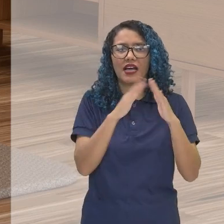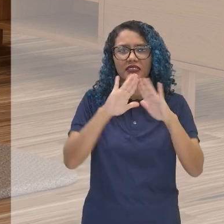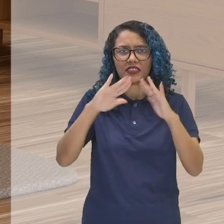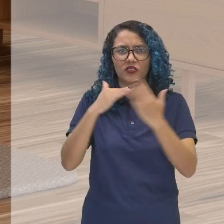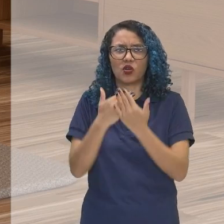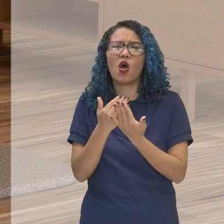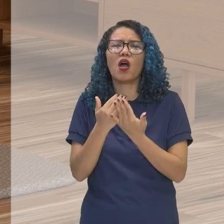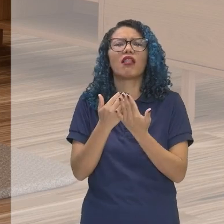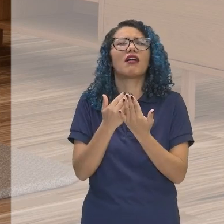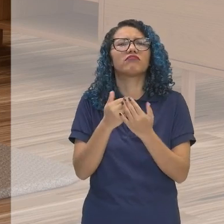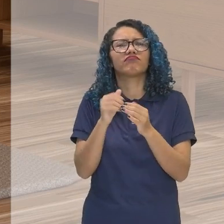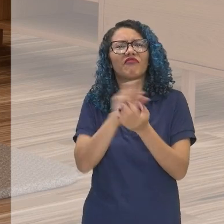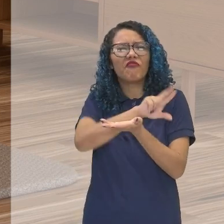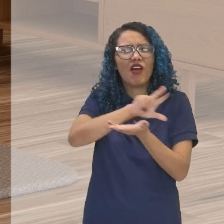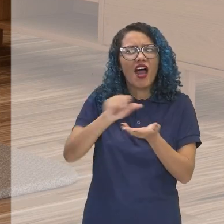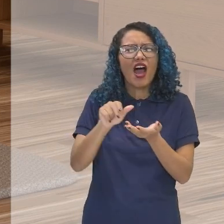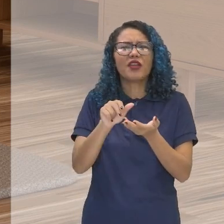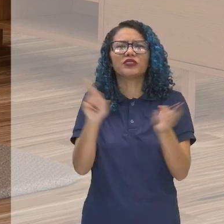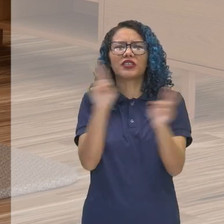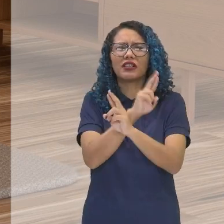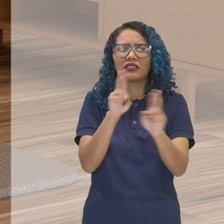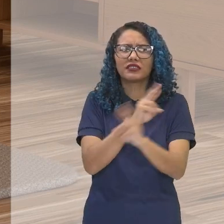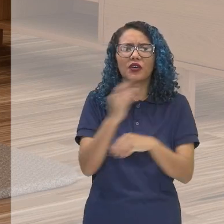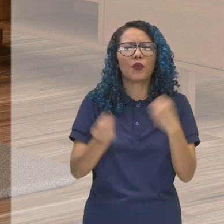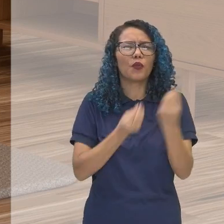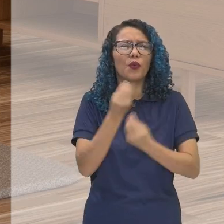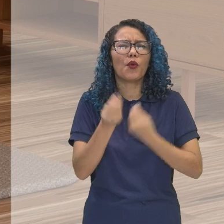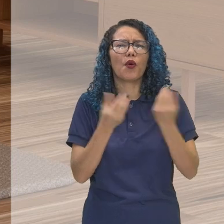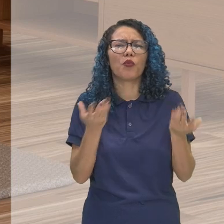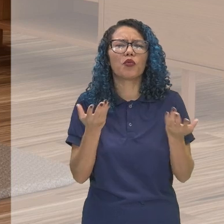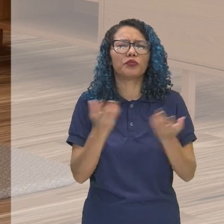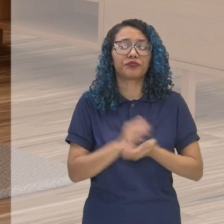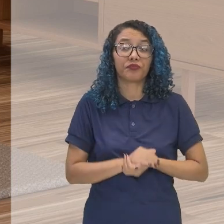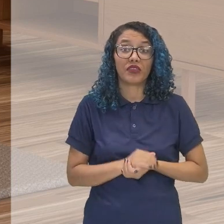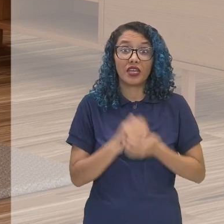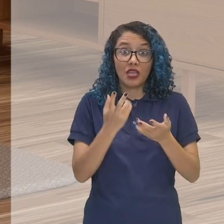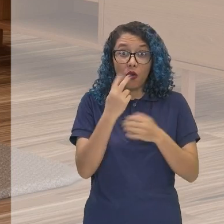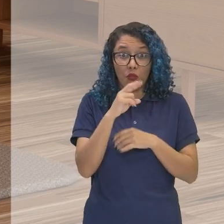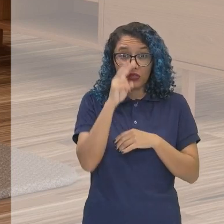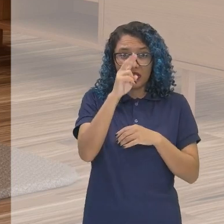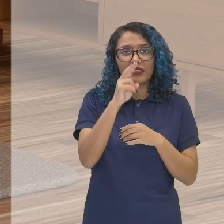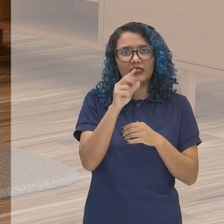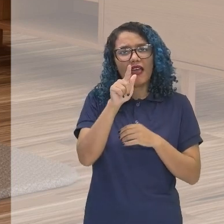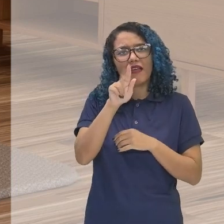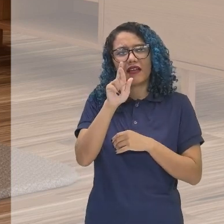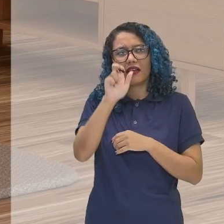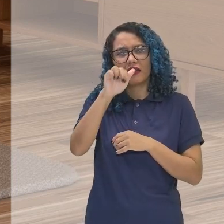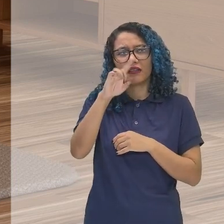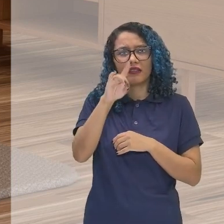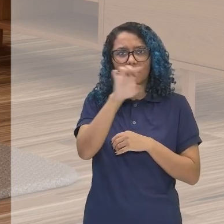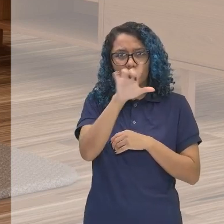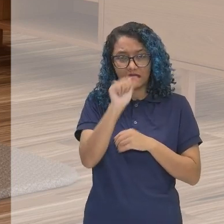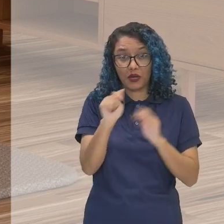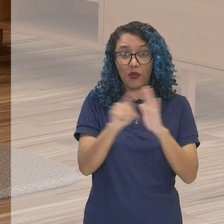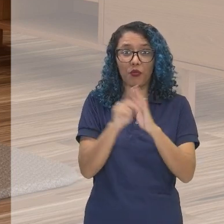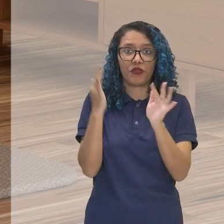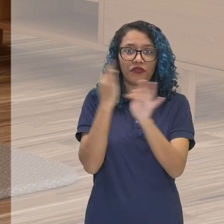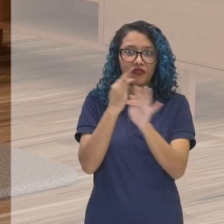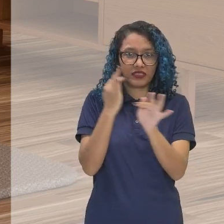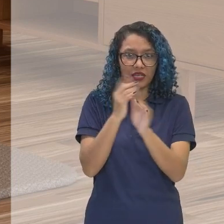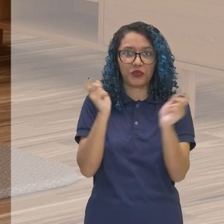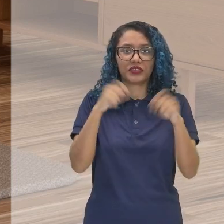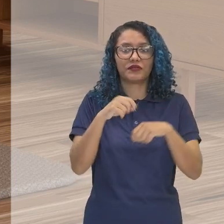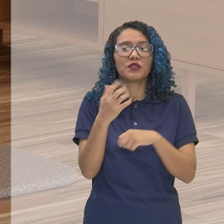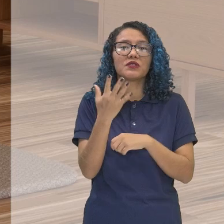escola, etc.? A potência elétrica é uma grandeza física que mede o quanto de energia um circuito elétrico